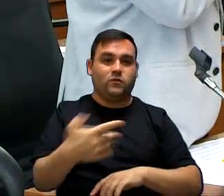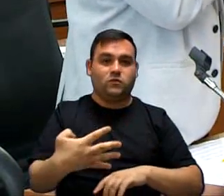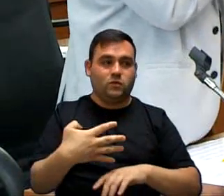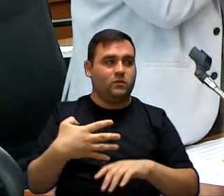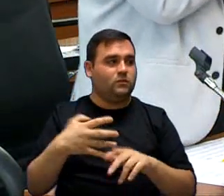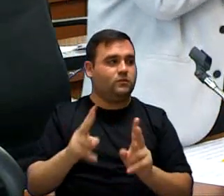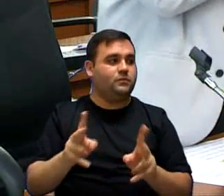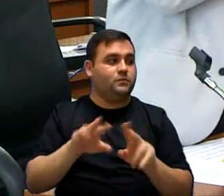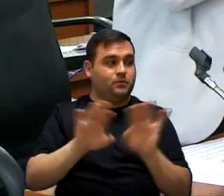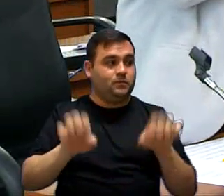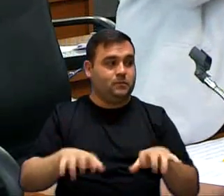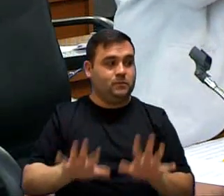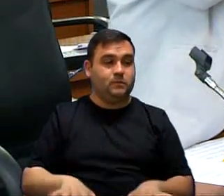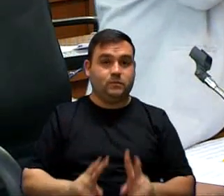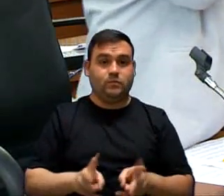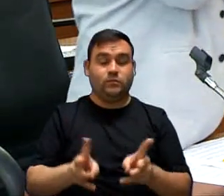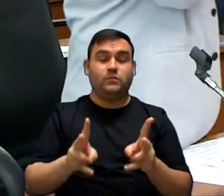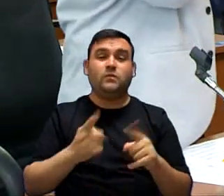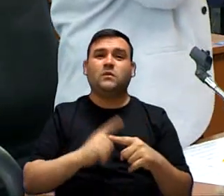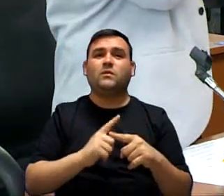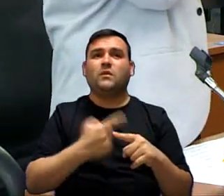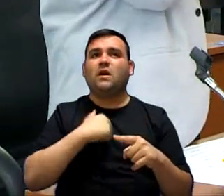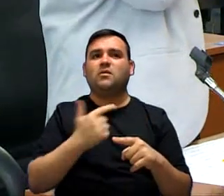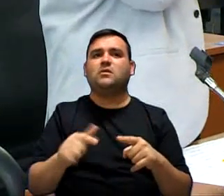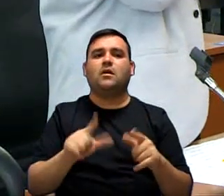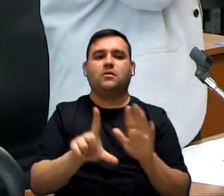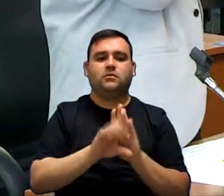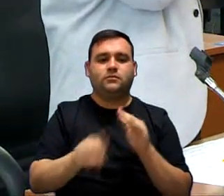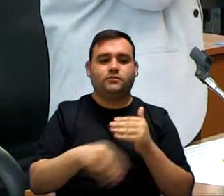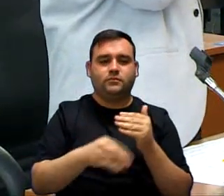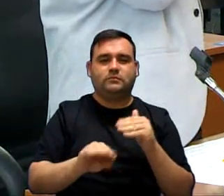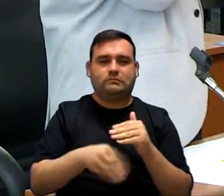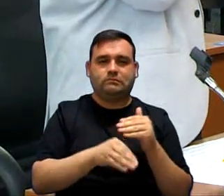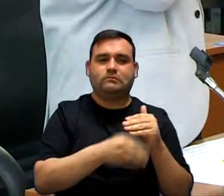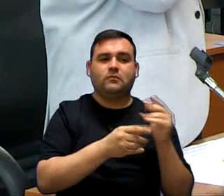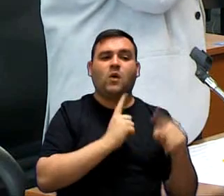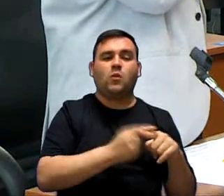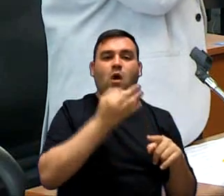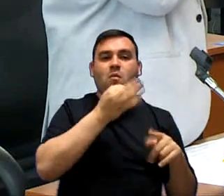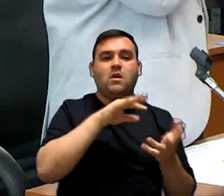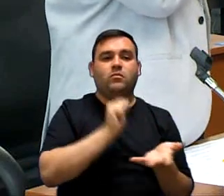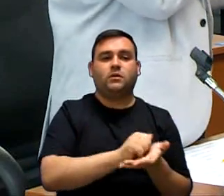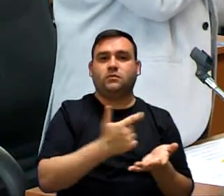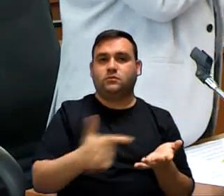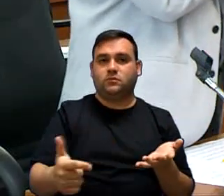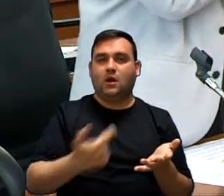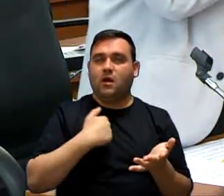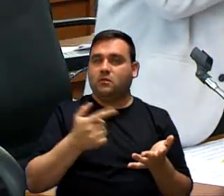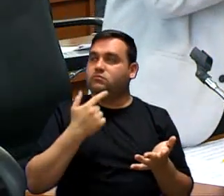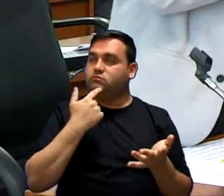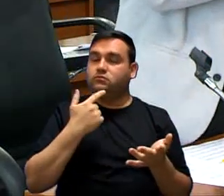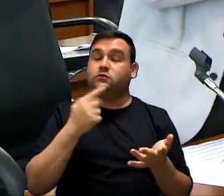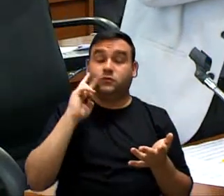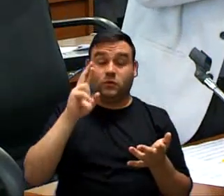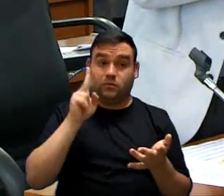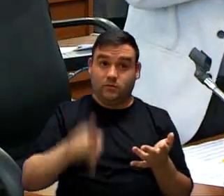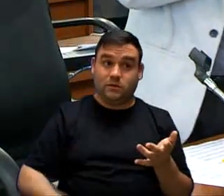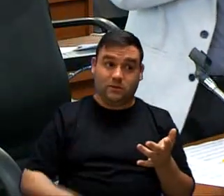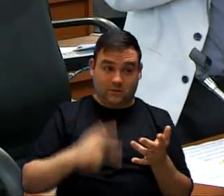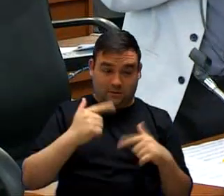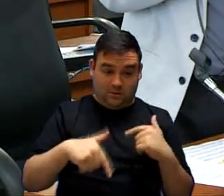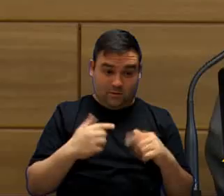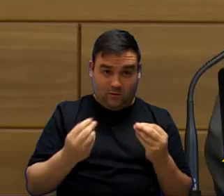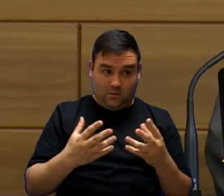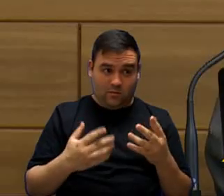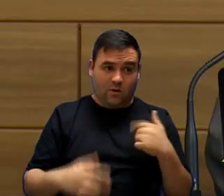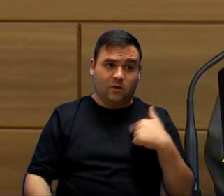aqui. A estrutura... Porque eu não vou ficar fazendo emenda... O senhor foi presidente? Para não dar parecer. O senhor foi presidente? O senhor sabe como funciona? Eu estava